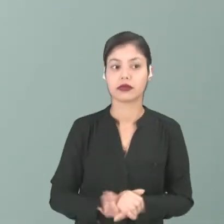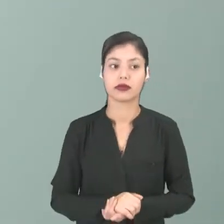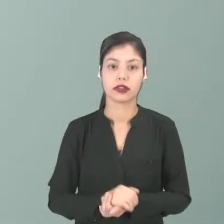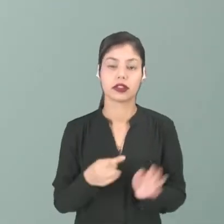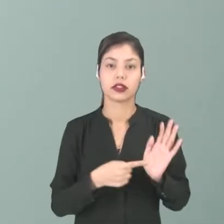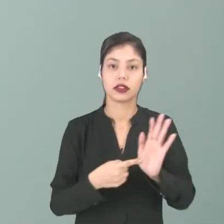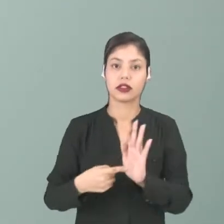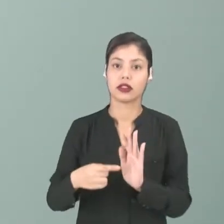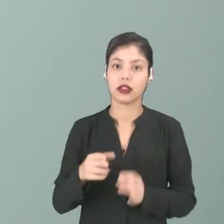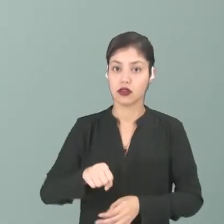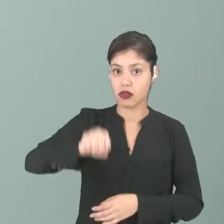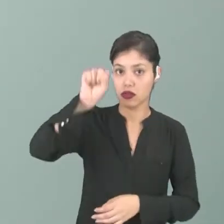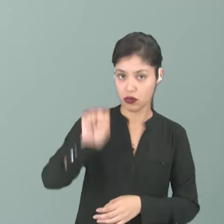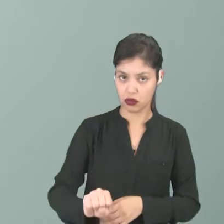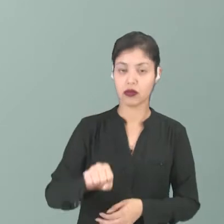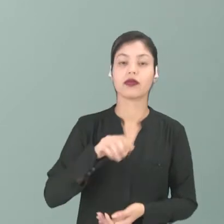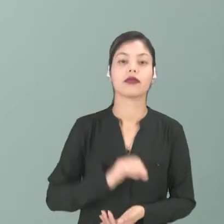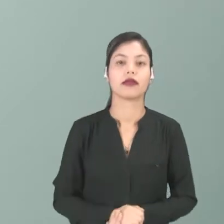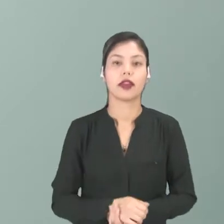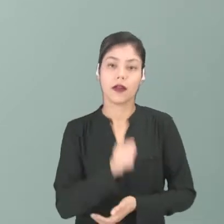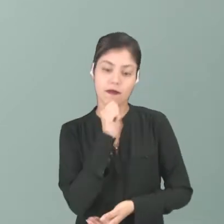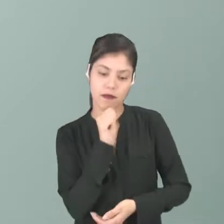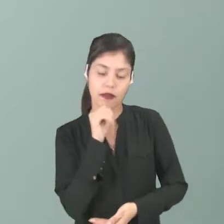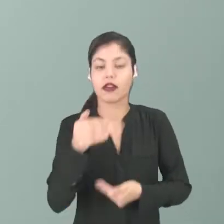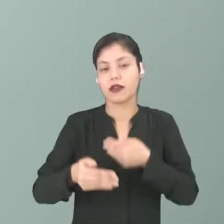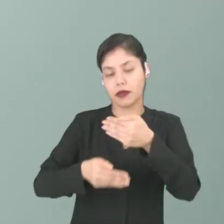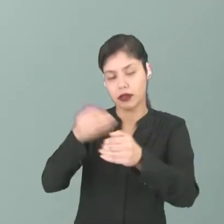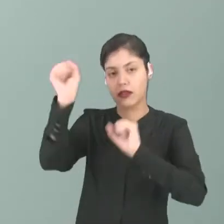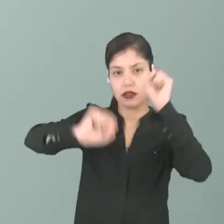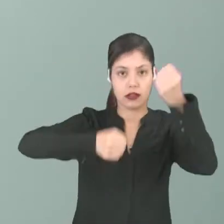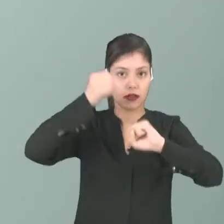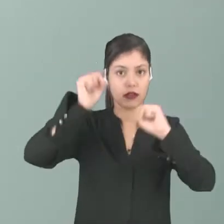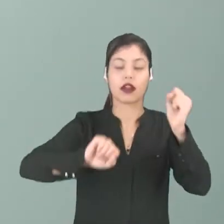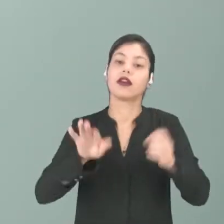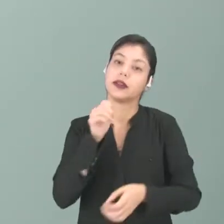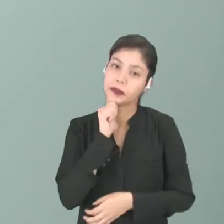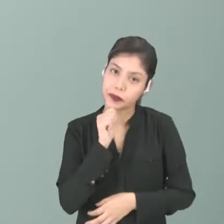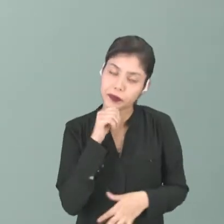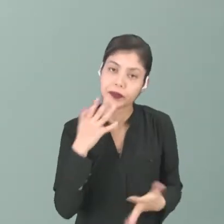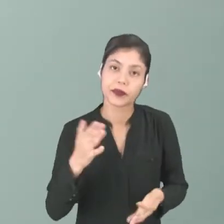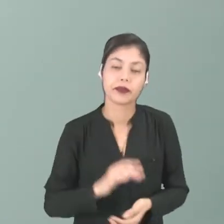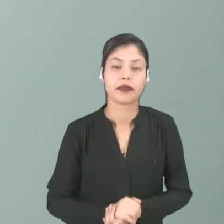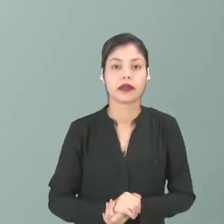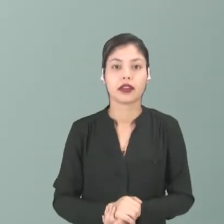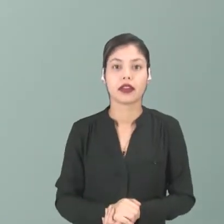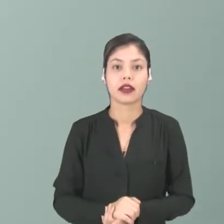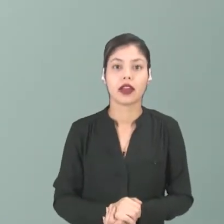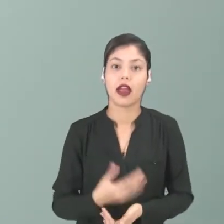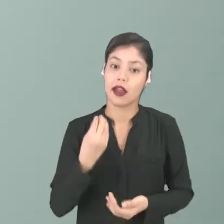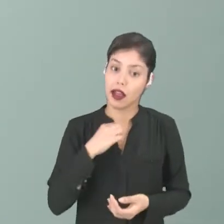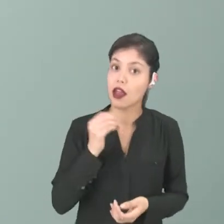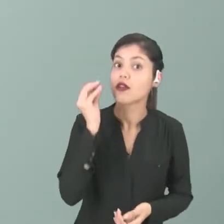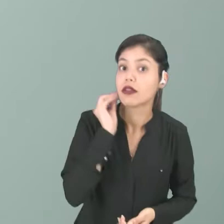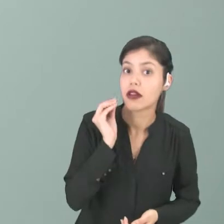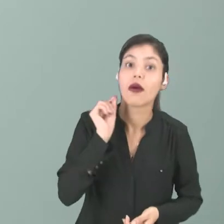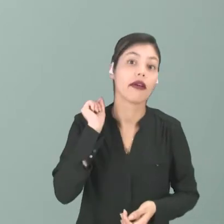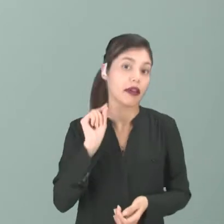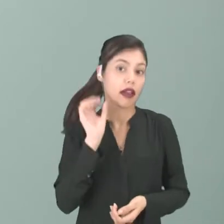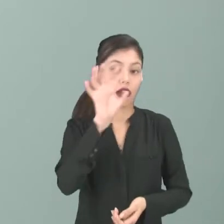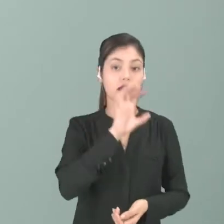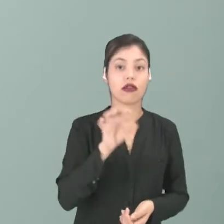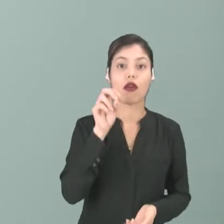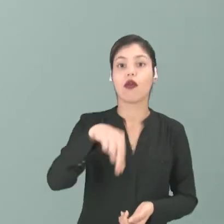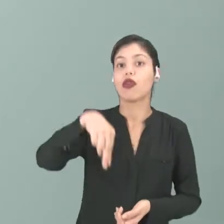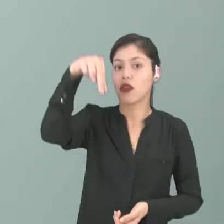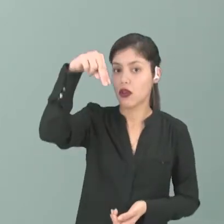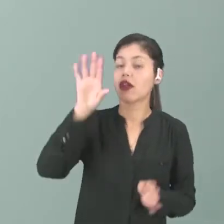a região sul, já estavam nesse processo de industrialização nesse momento, e aí a intenção era fazer com que a região